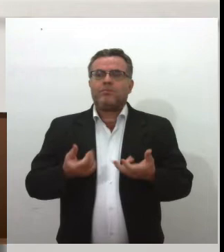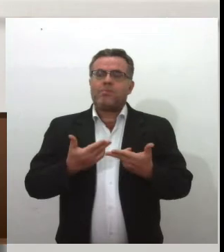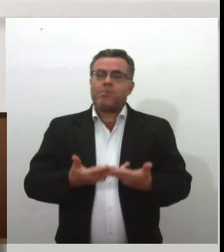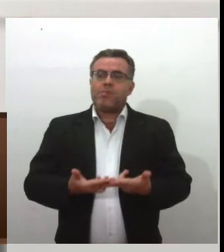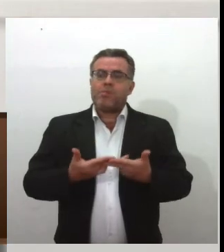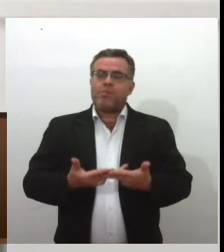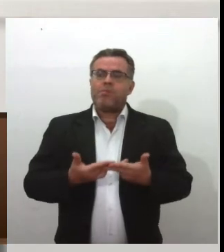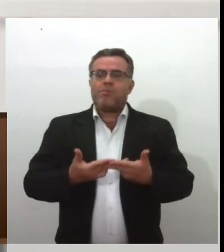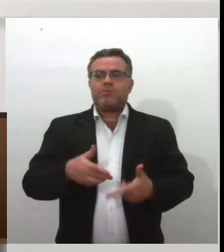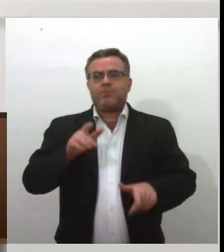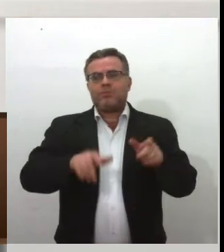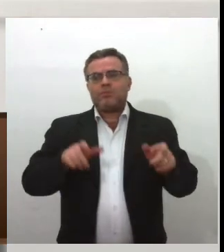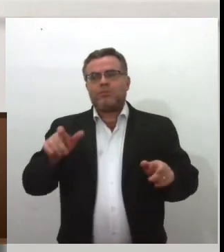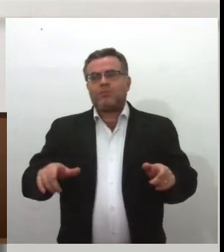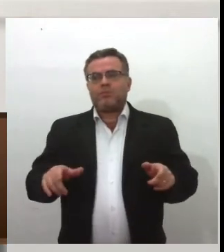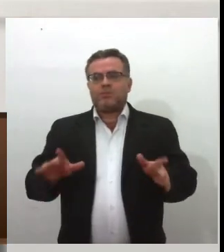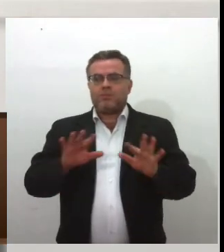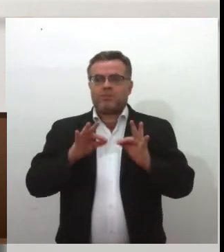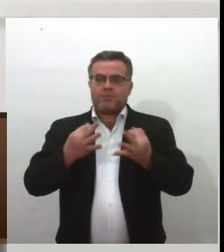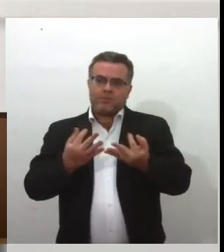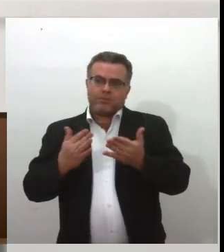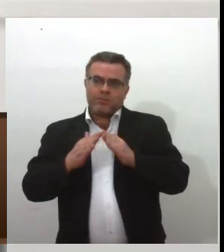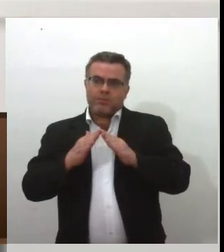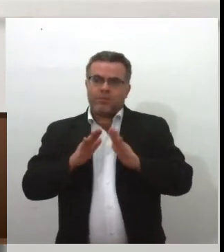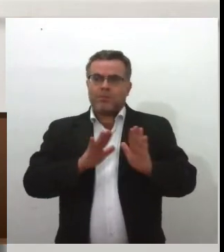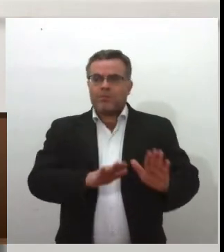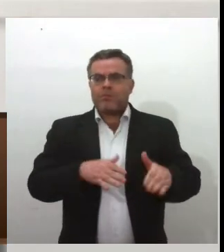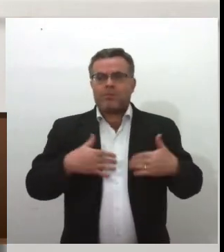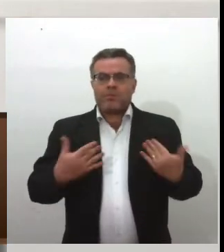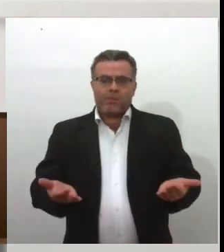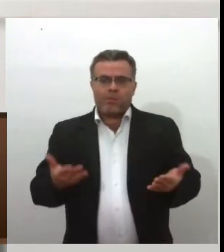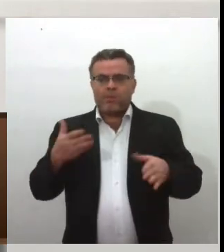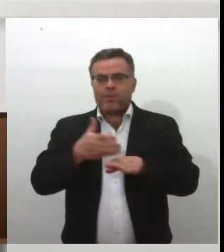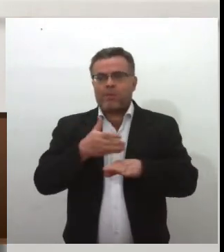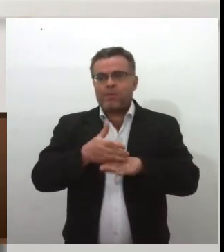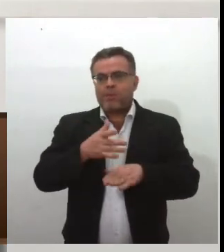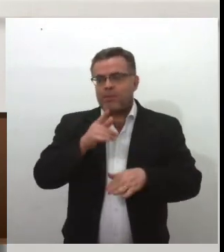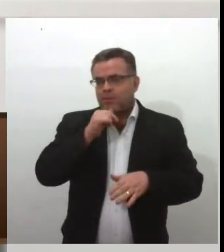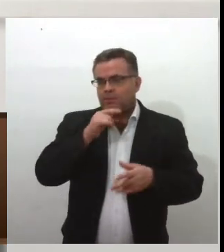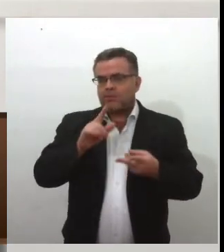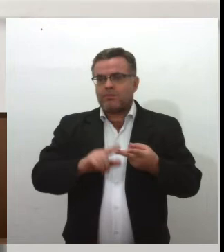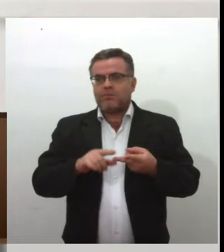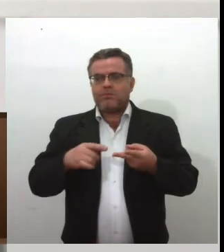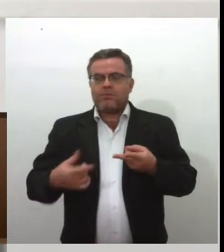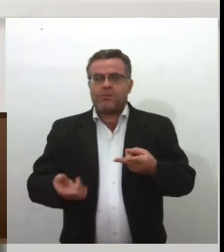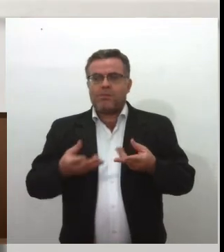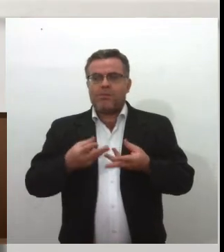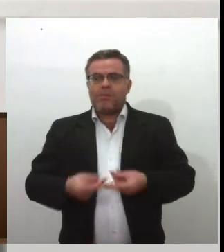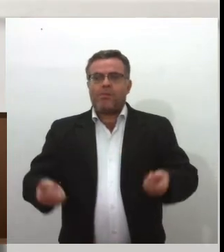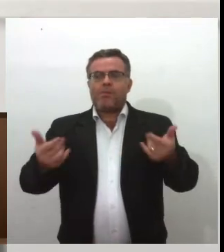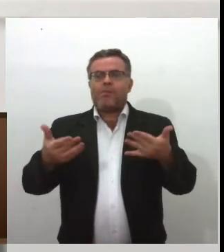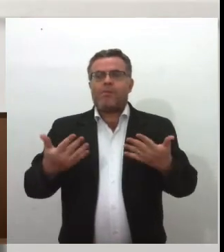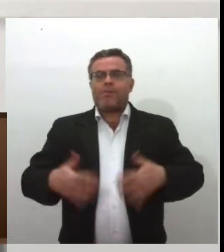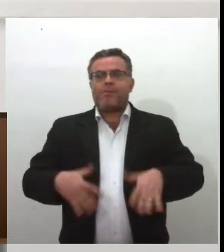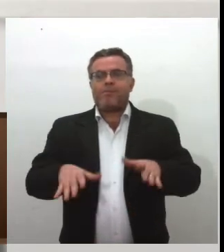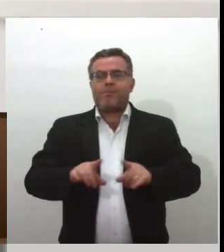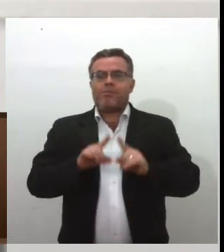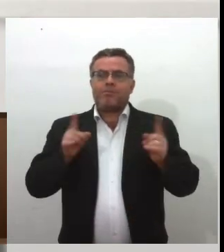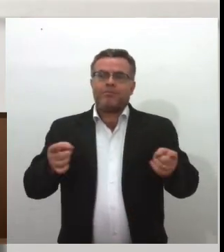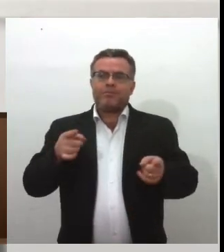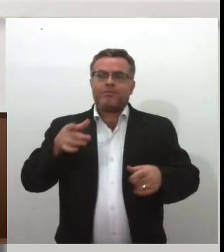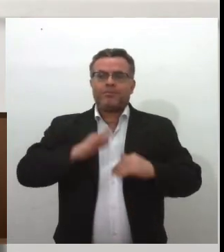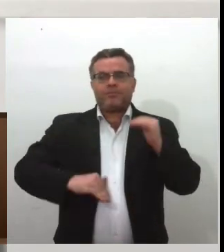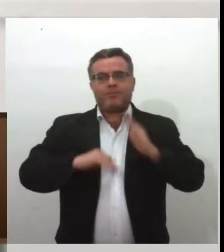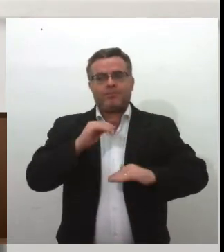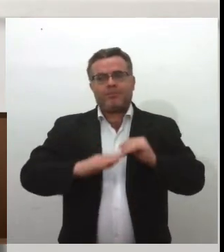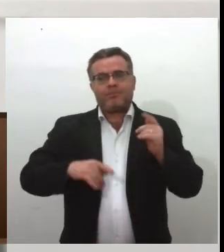moram em área rural, onde o abastecimento de água, essas questões assim, é escasso, mas o profissional de saúde